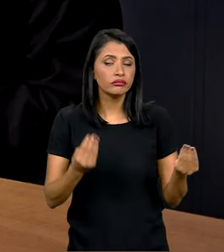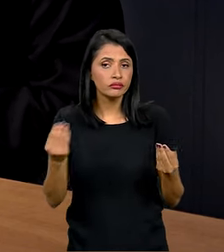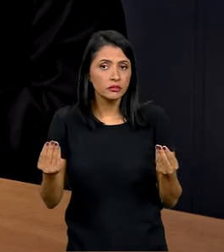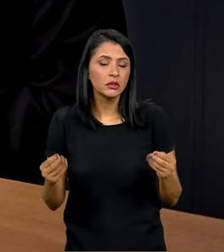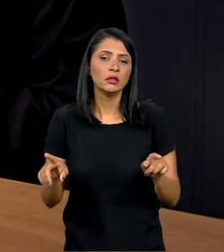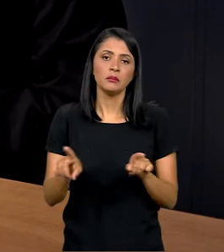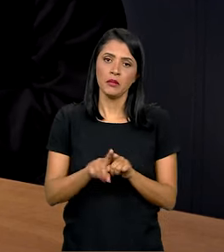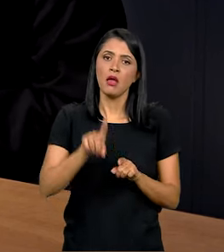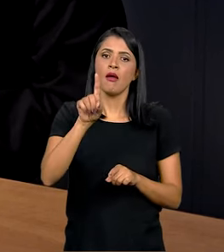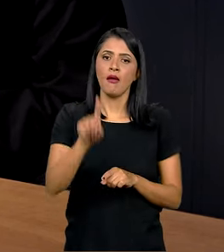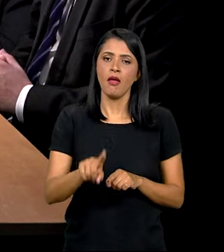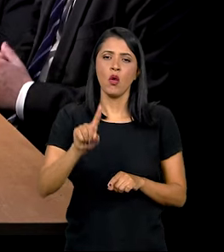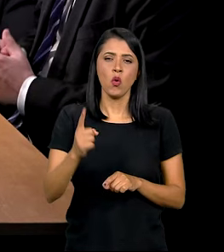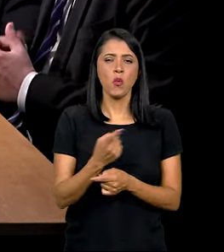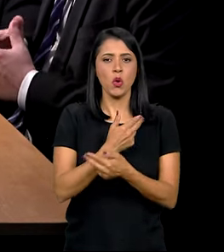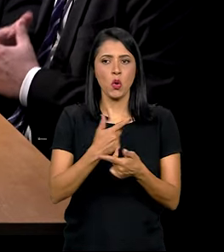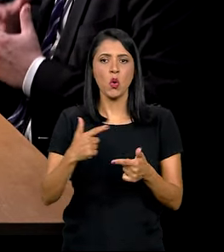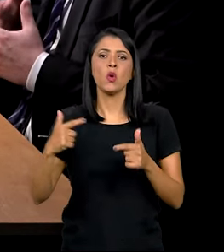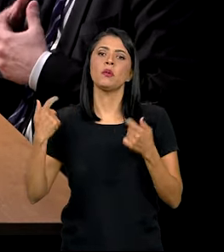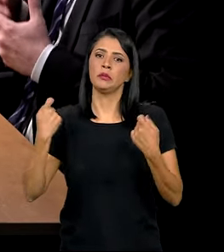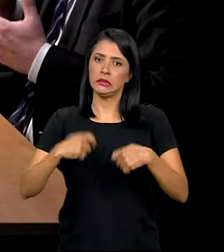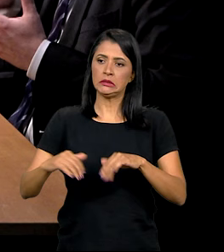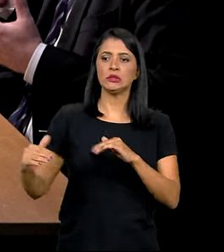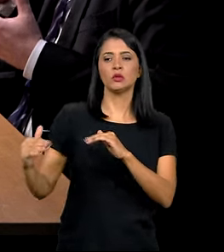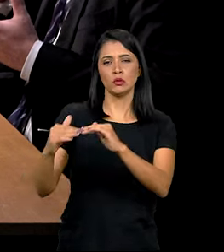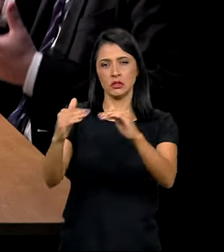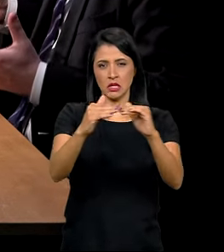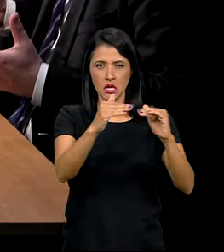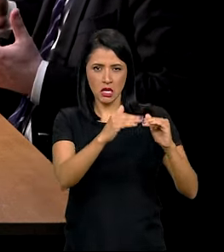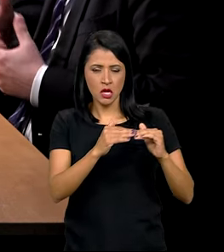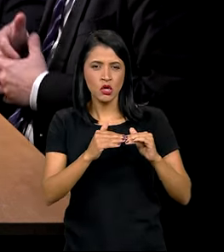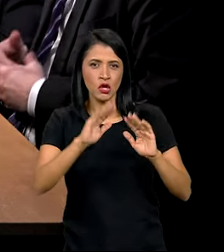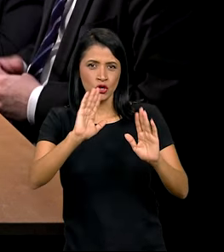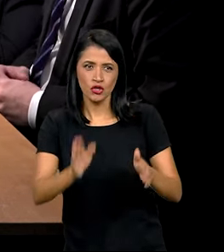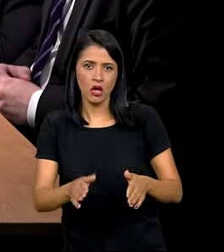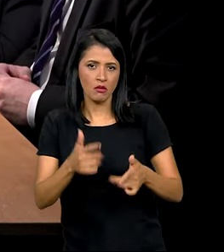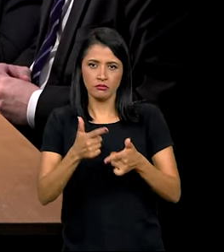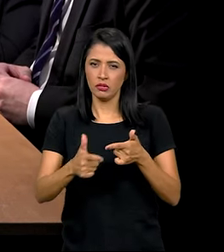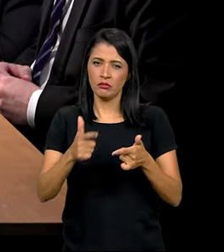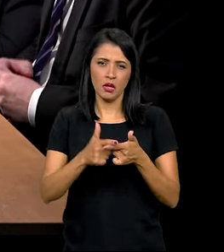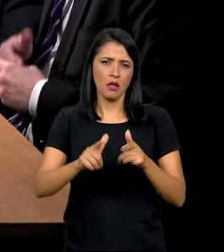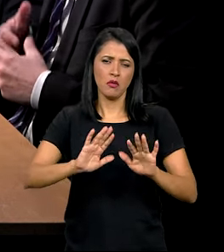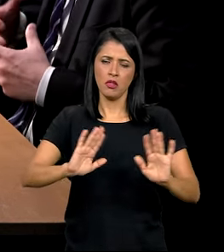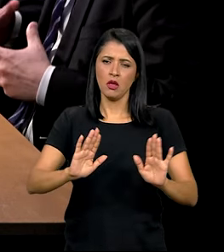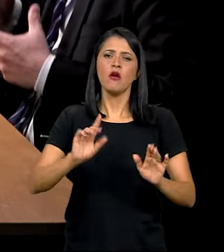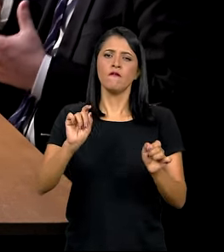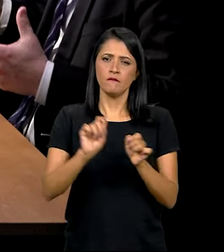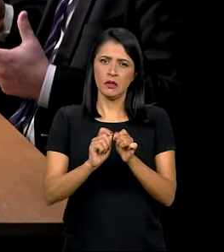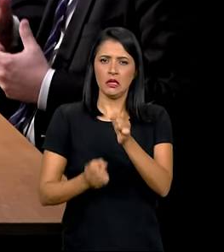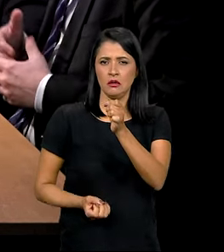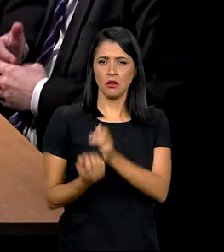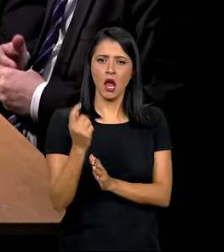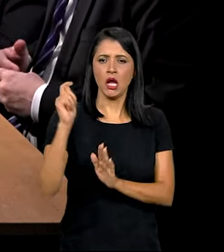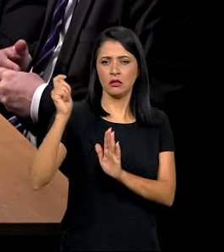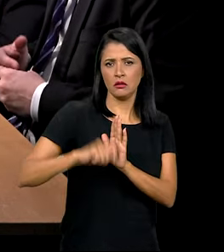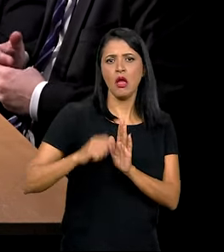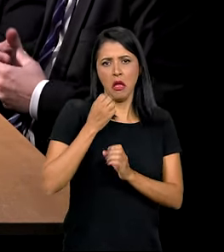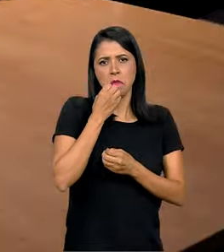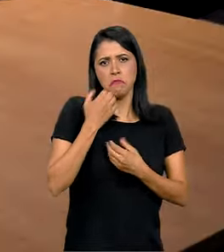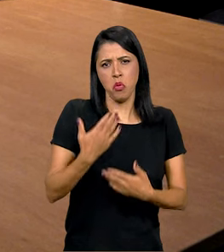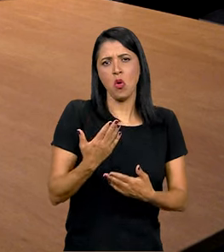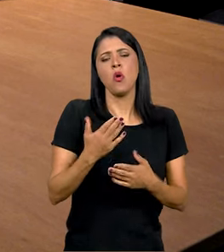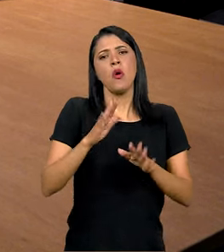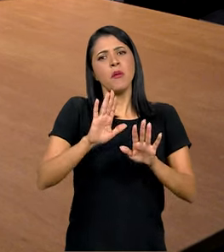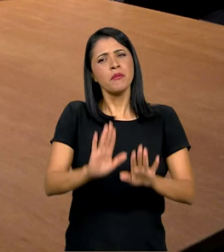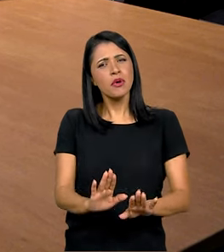frente Ah acho que é uma coisa já meio consenso de consenso né de que não tem problema fazer essa essa taxação é uma coisa